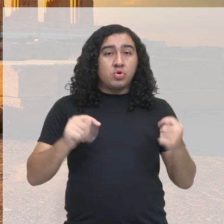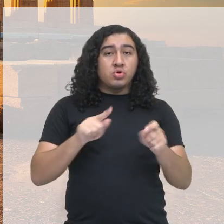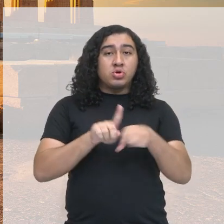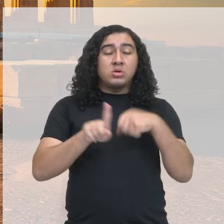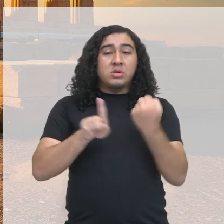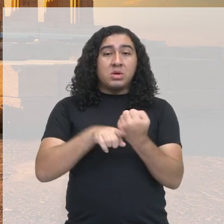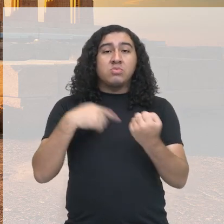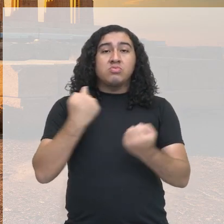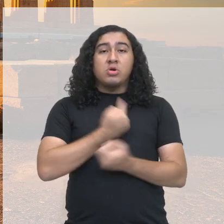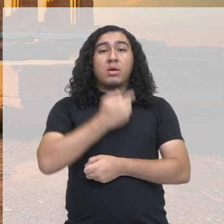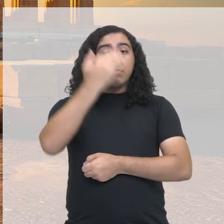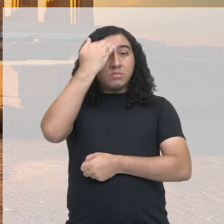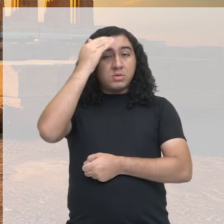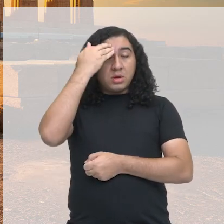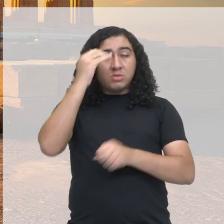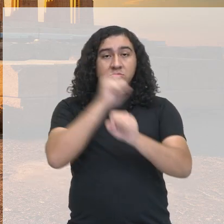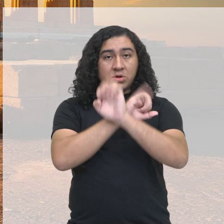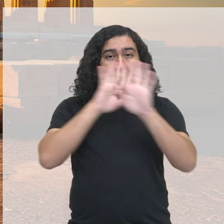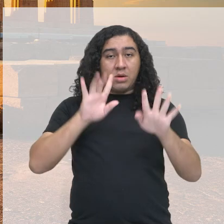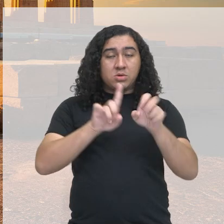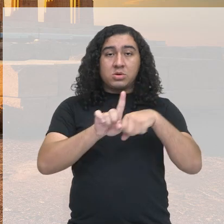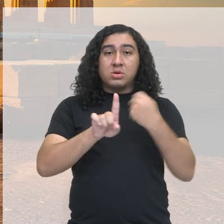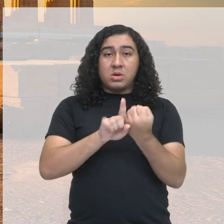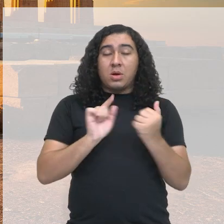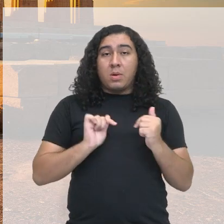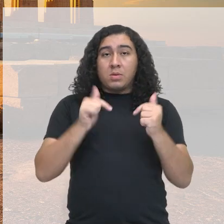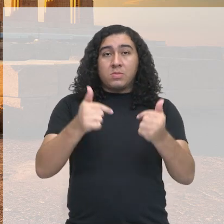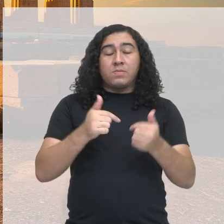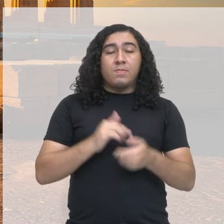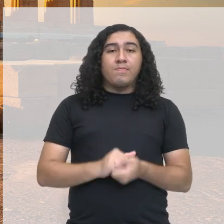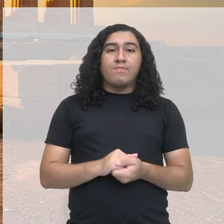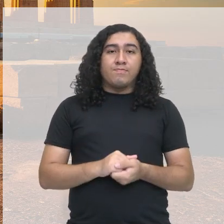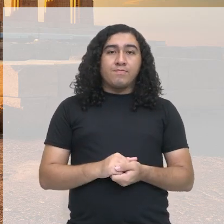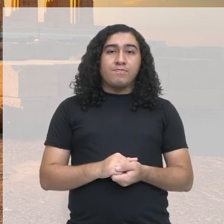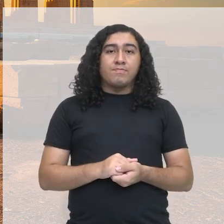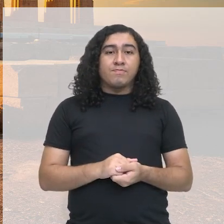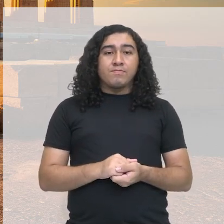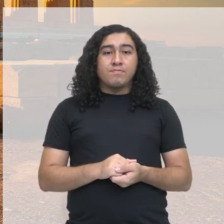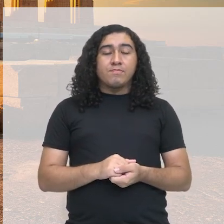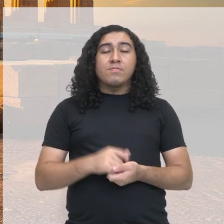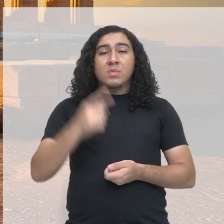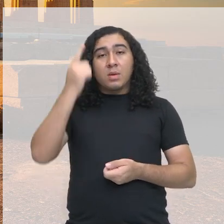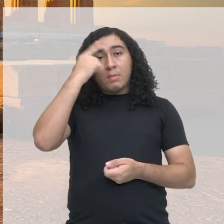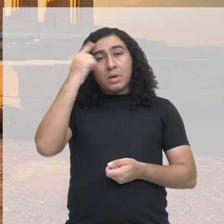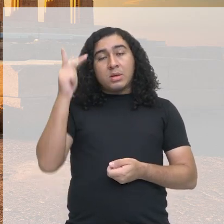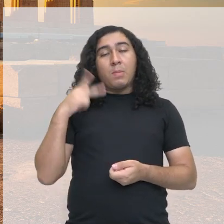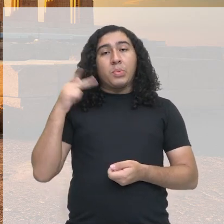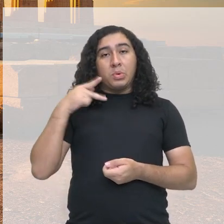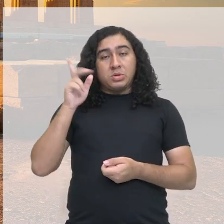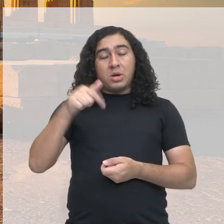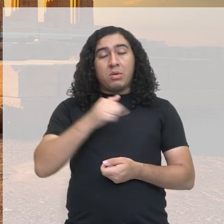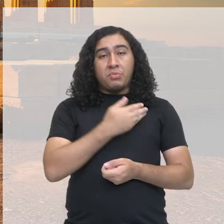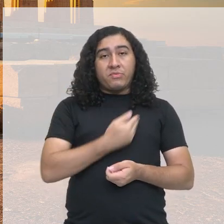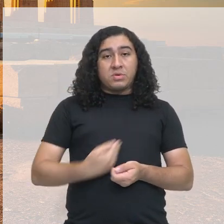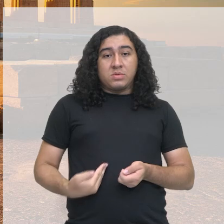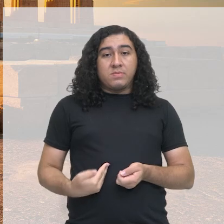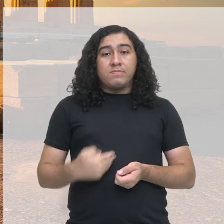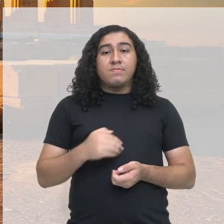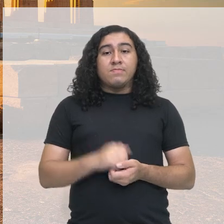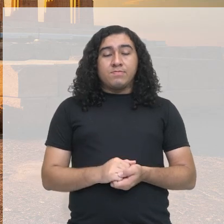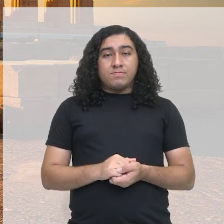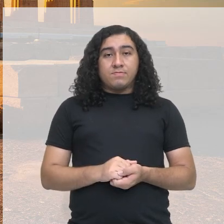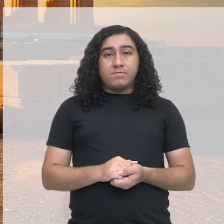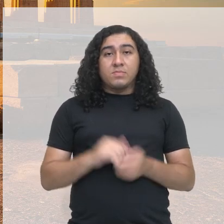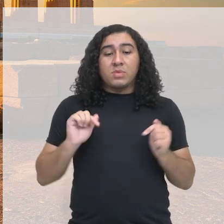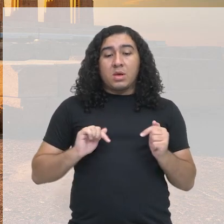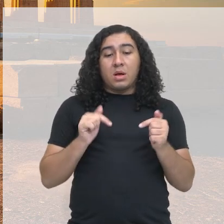gente entende o que acontece dentro da sociedade. Então a gente parte daí. Política é a arte de governar, tá? É a arte de